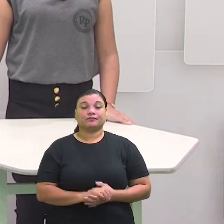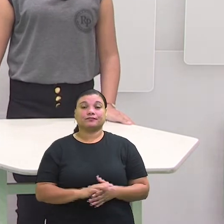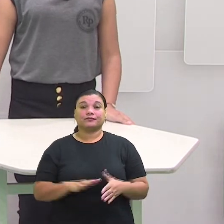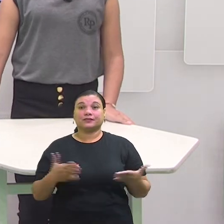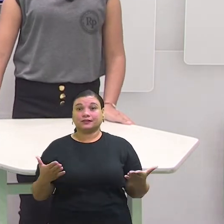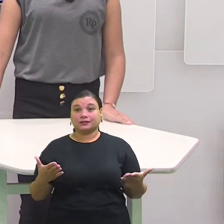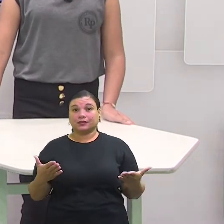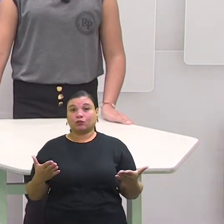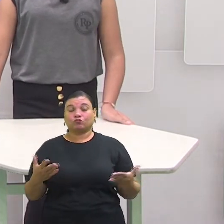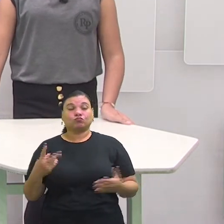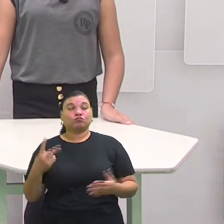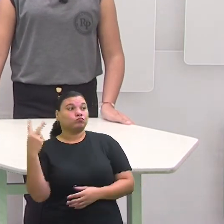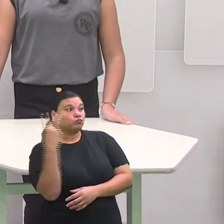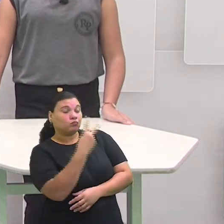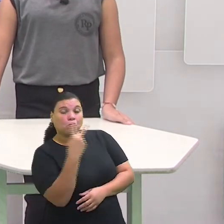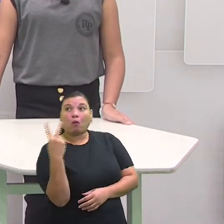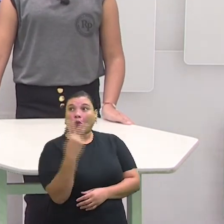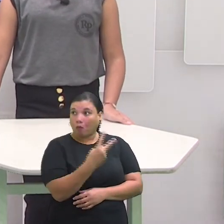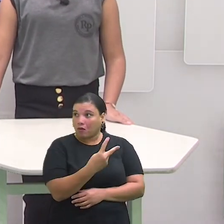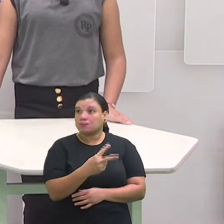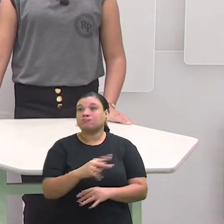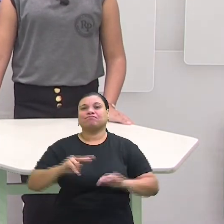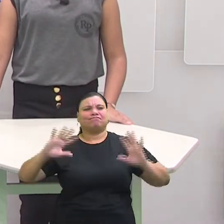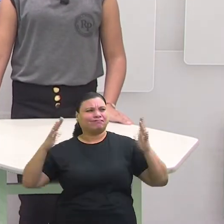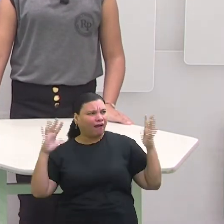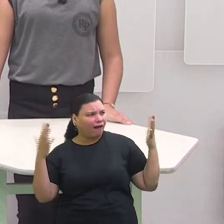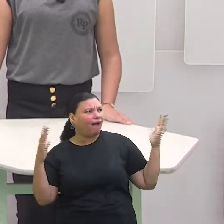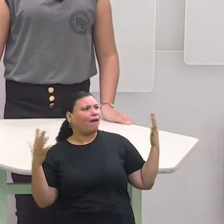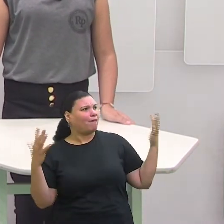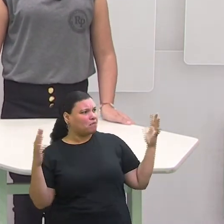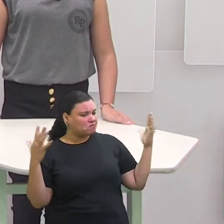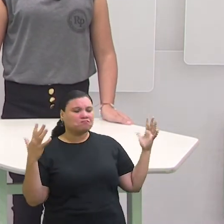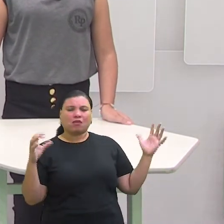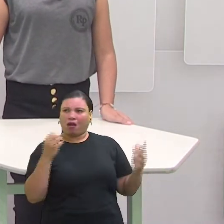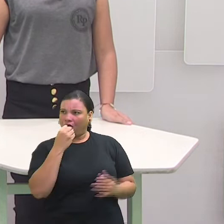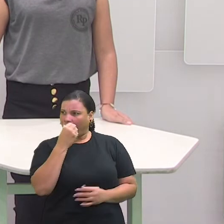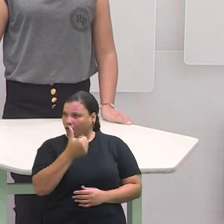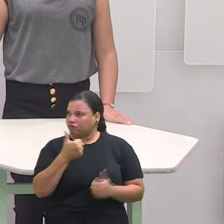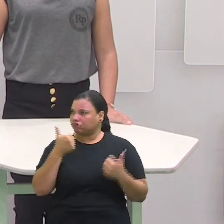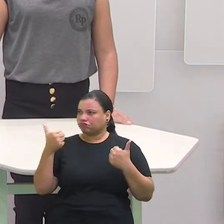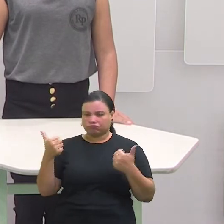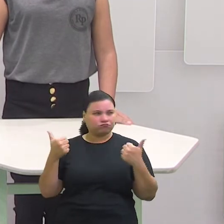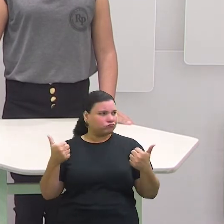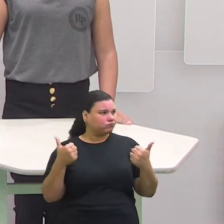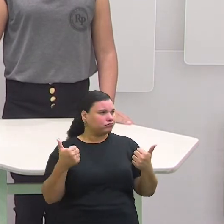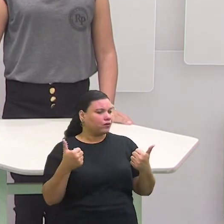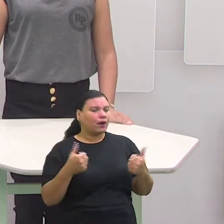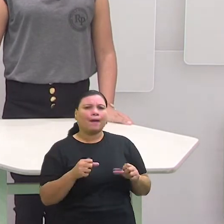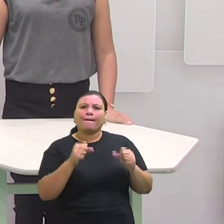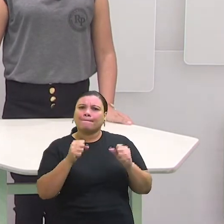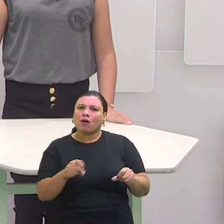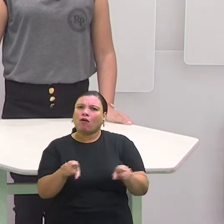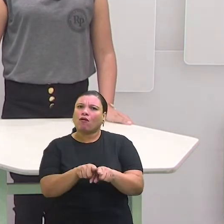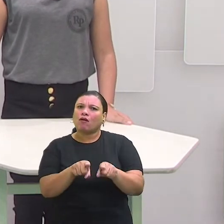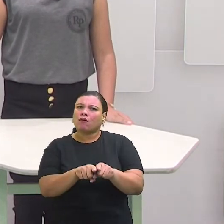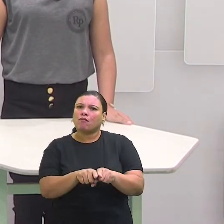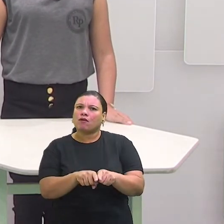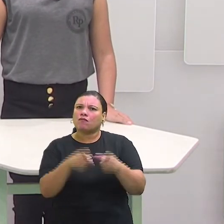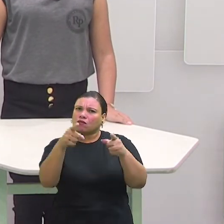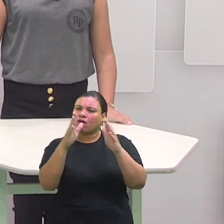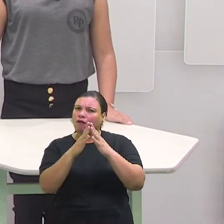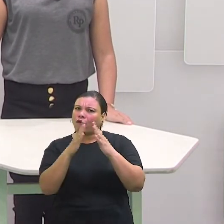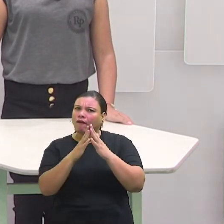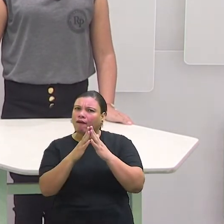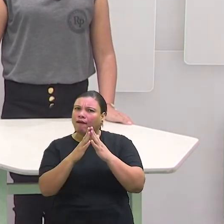Gente, os meninos estão de parabéns, né, pessoal? Eles estão indo muito bem. Deixa um comentário de vocês o que vocês estão achando da participação deles aqui,